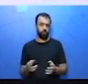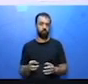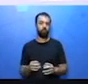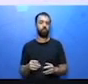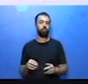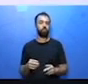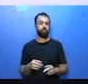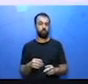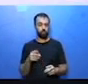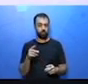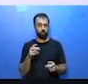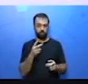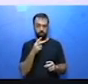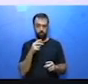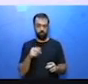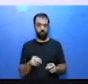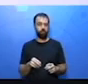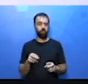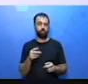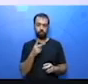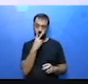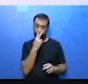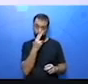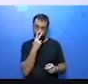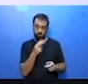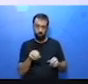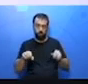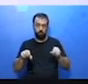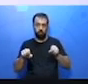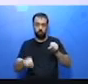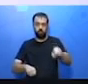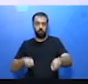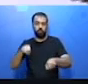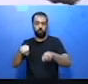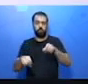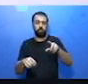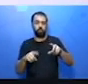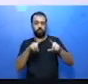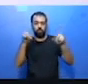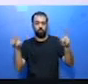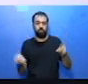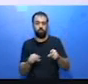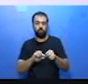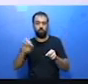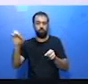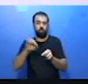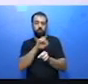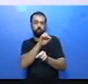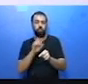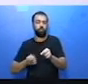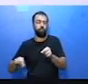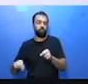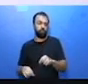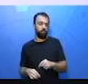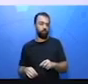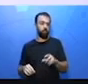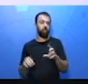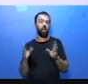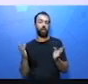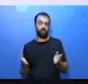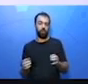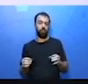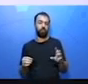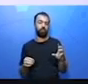da bicicleta, tá? É do elemento de uma circunferência. Agora, quando eu pego de um ponto até